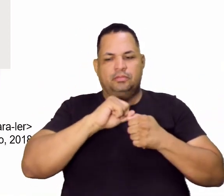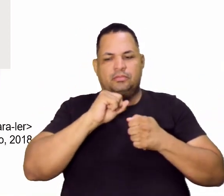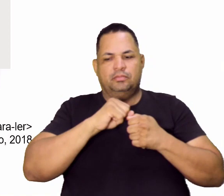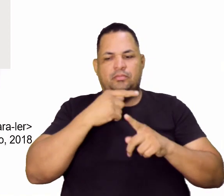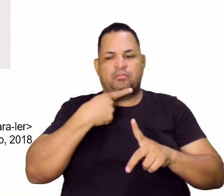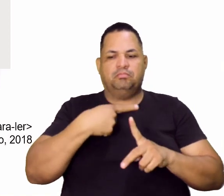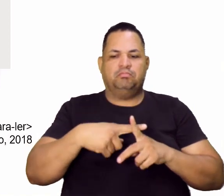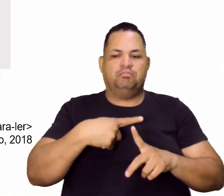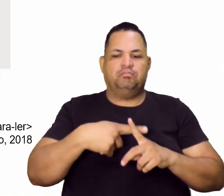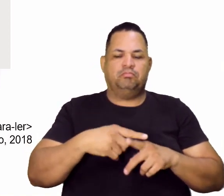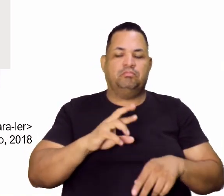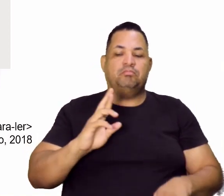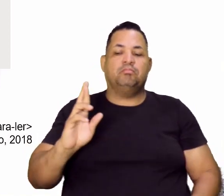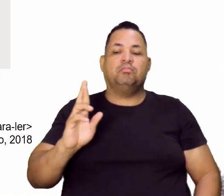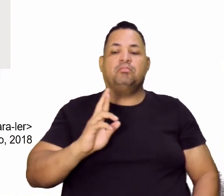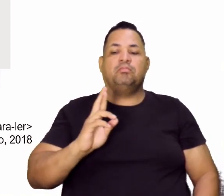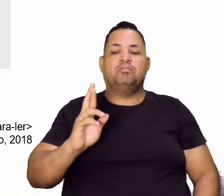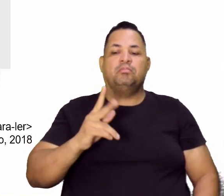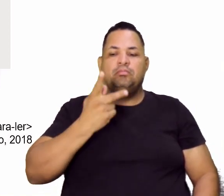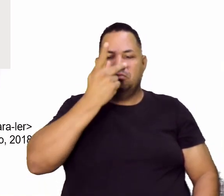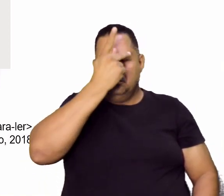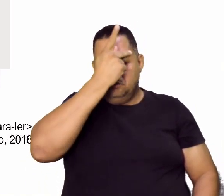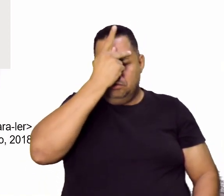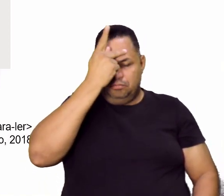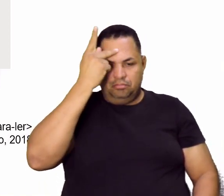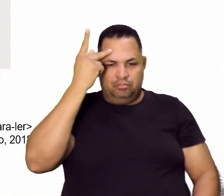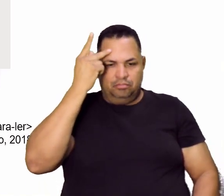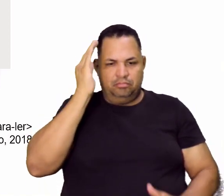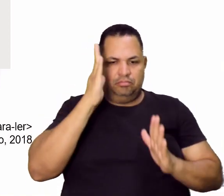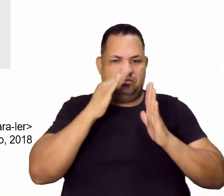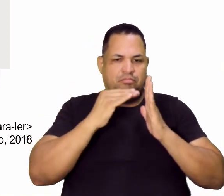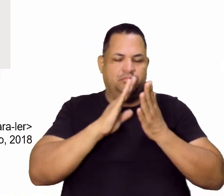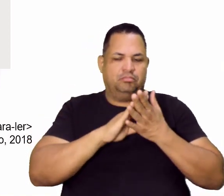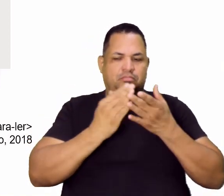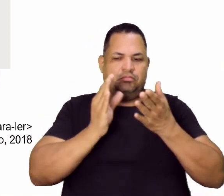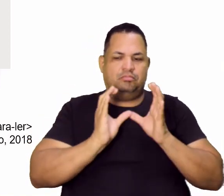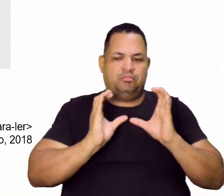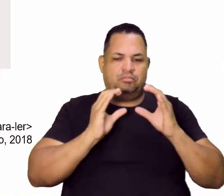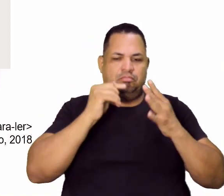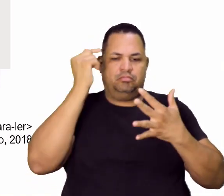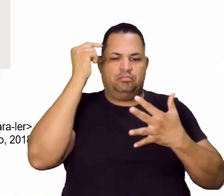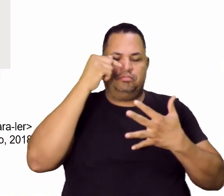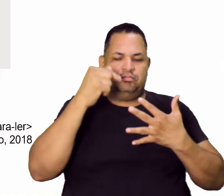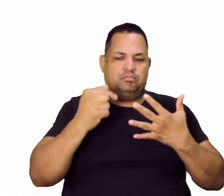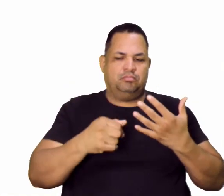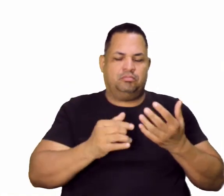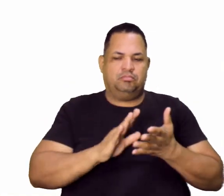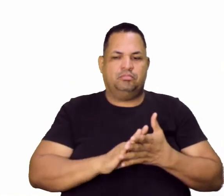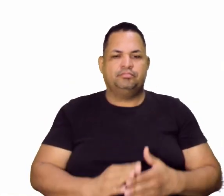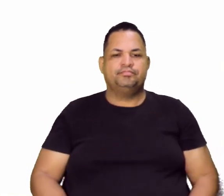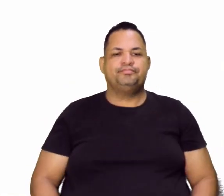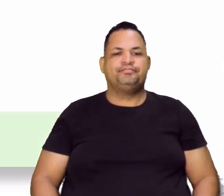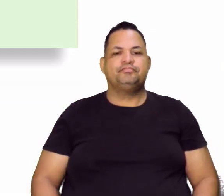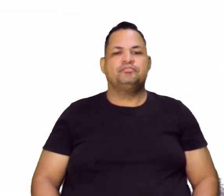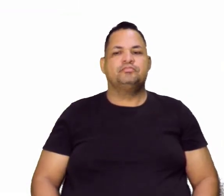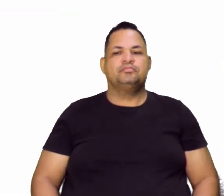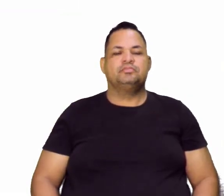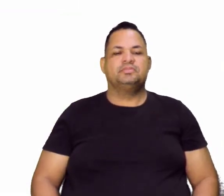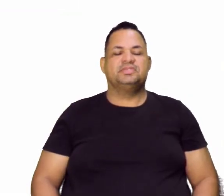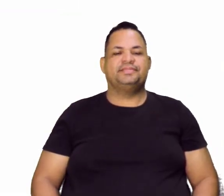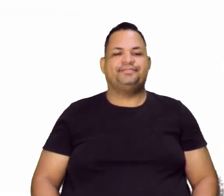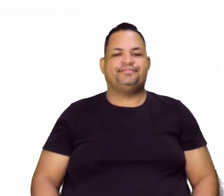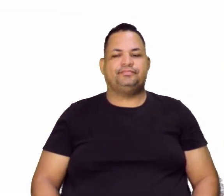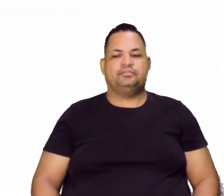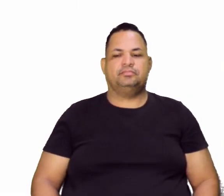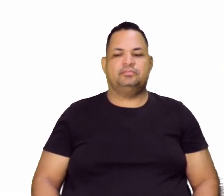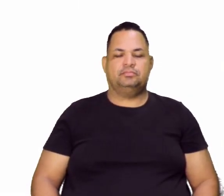por quem. Então, são essas as categorias para fazer leitura de imagem. E para ler